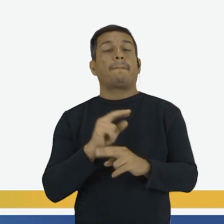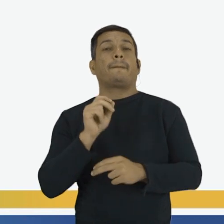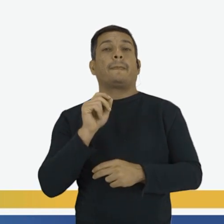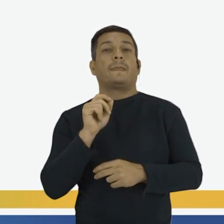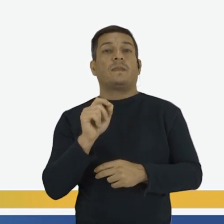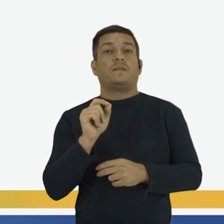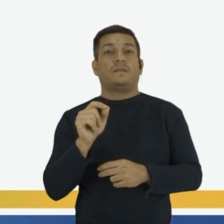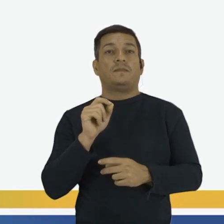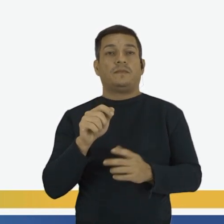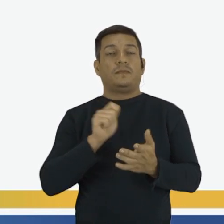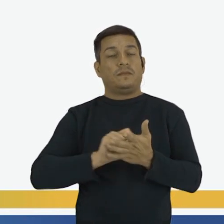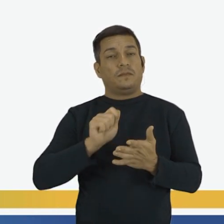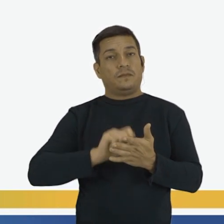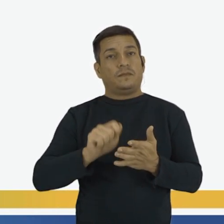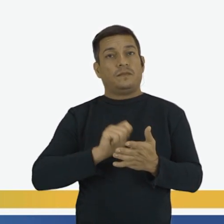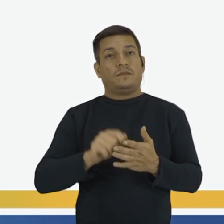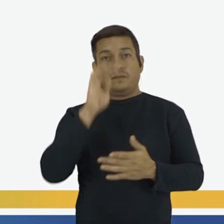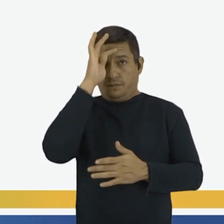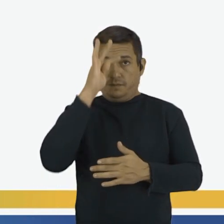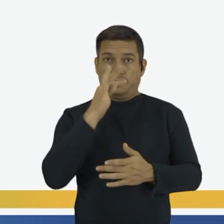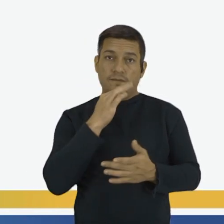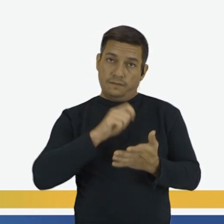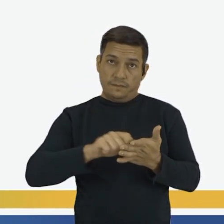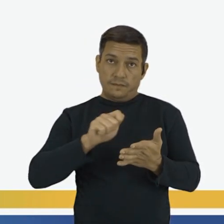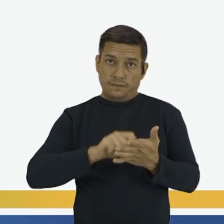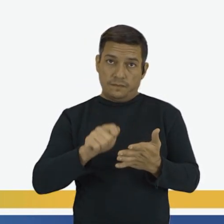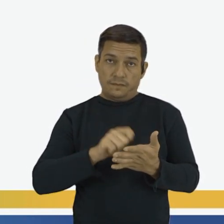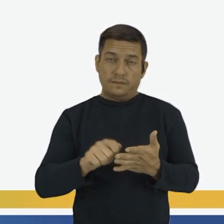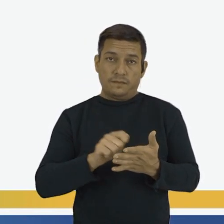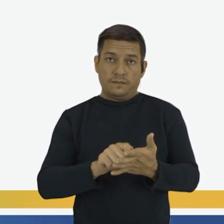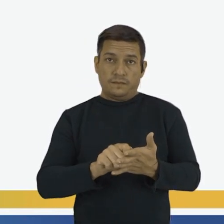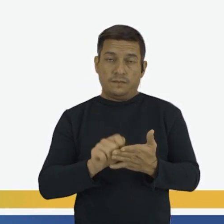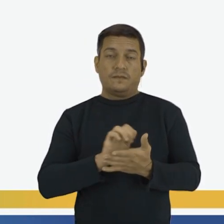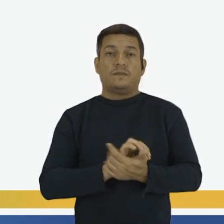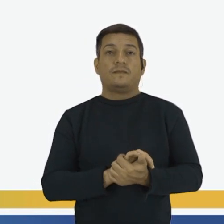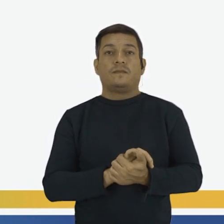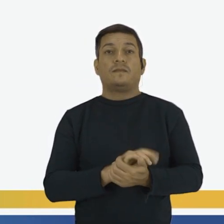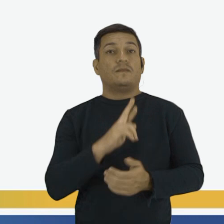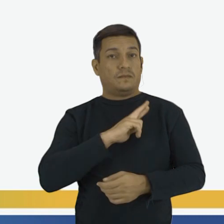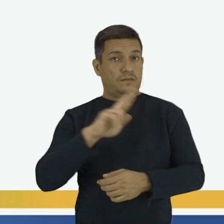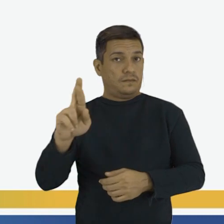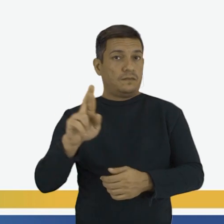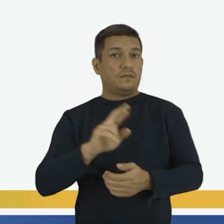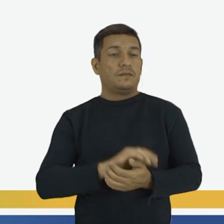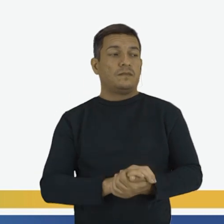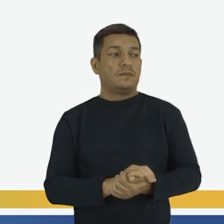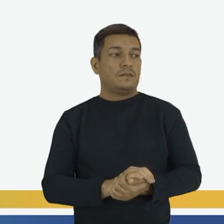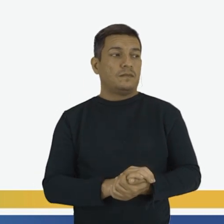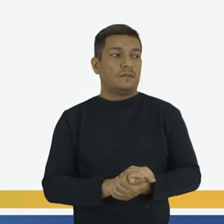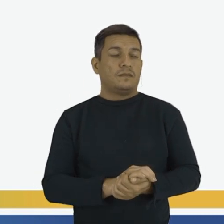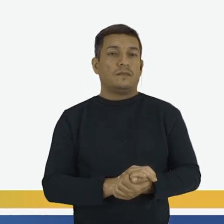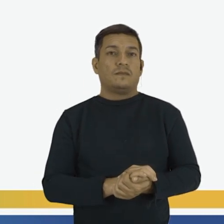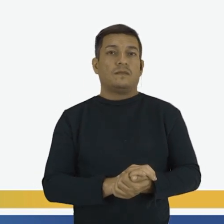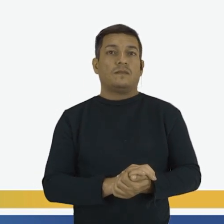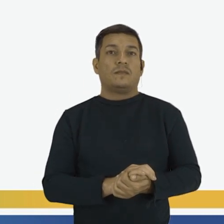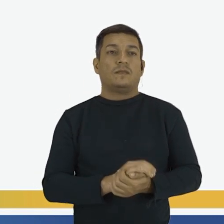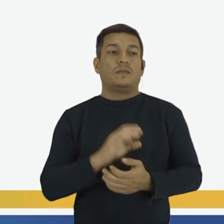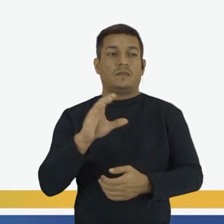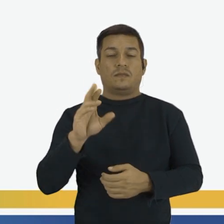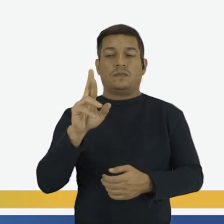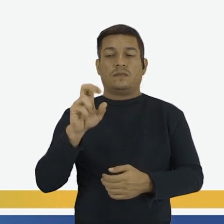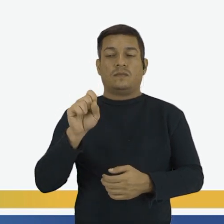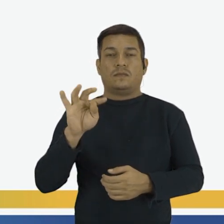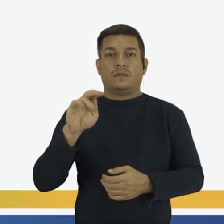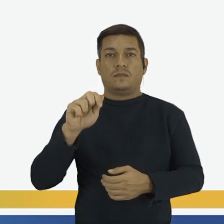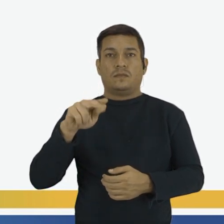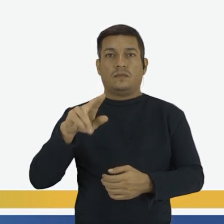dos escritos, né, da tradição escrita das religiões. No cristianismo, qual é